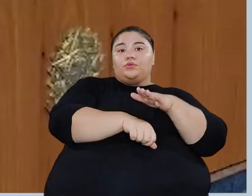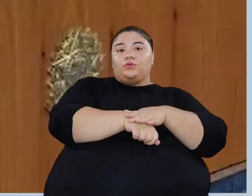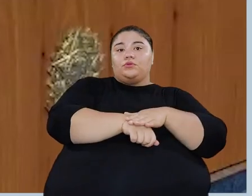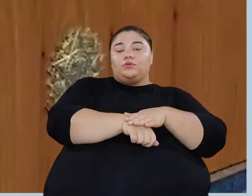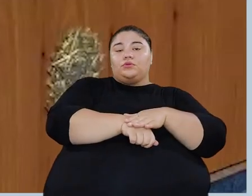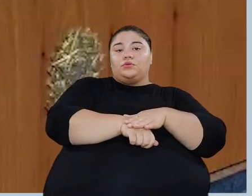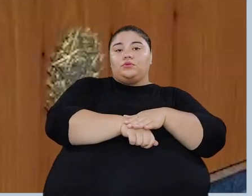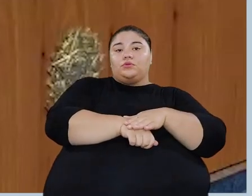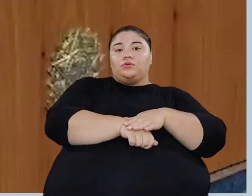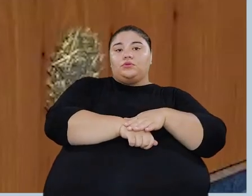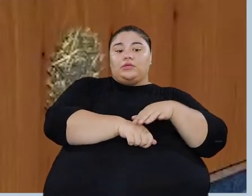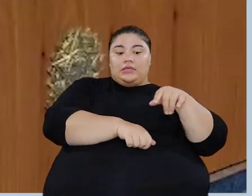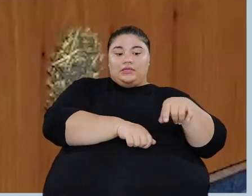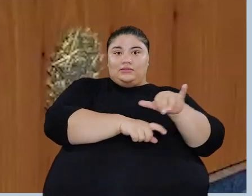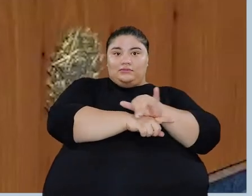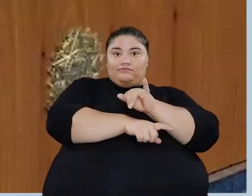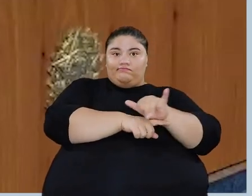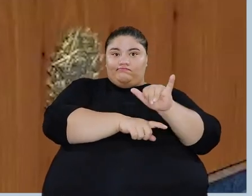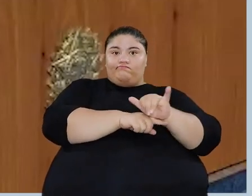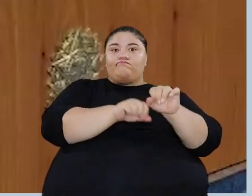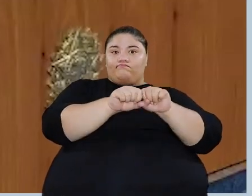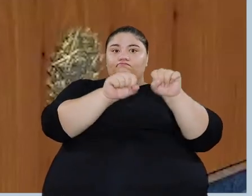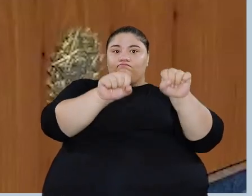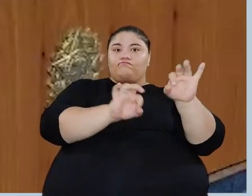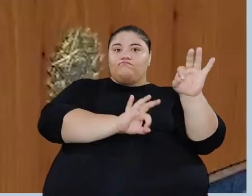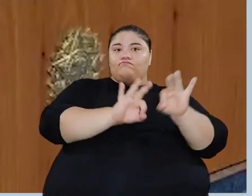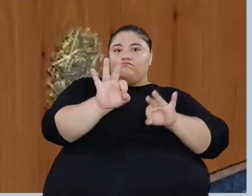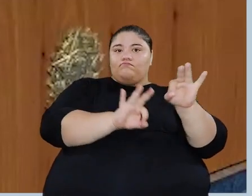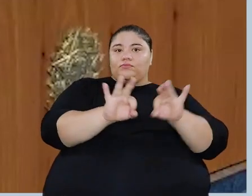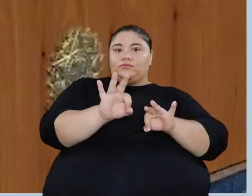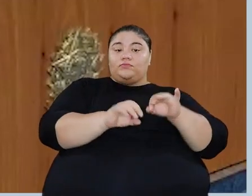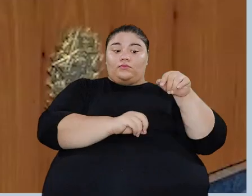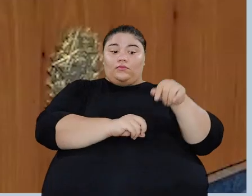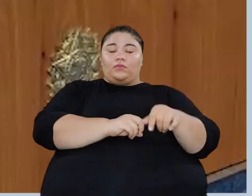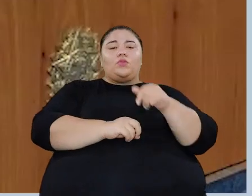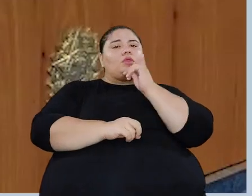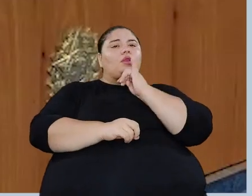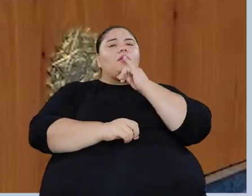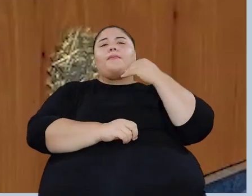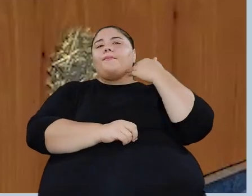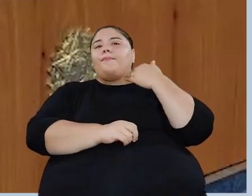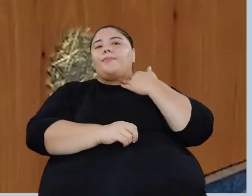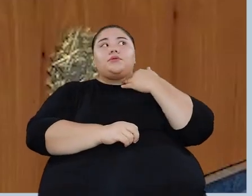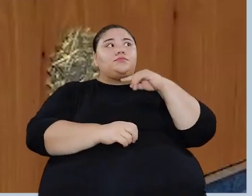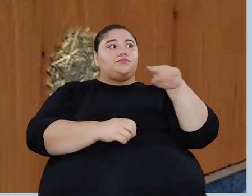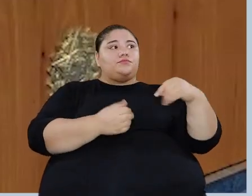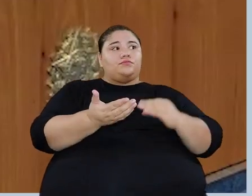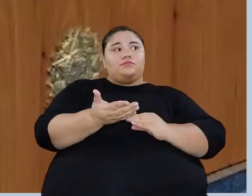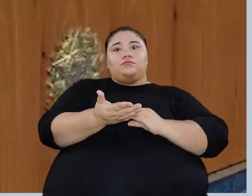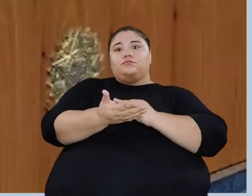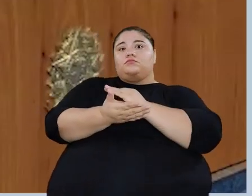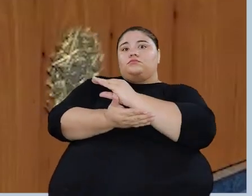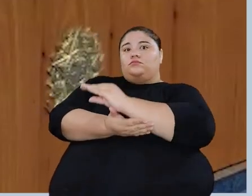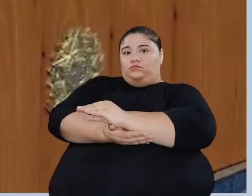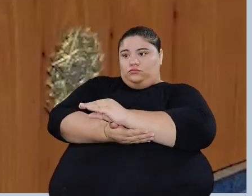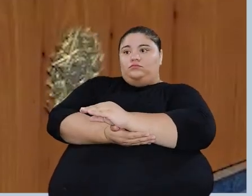esse, esse mecanismo todo. E, agora, isso daí, o que é que o banco faz? Ele destina esse dinheiro para a